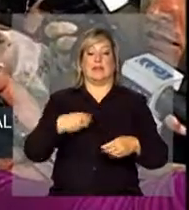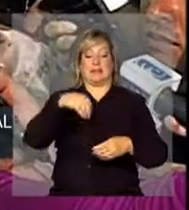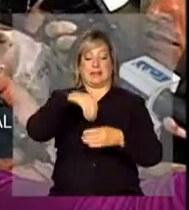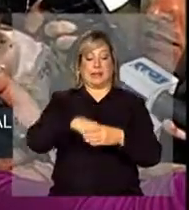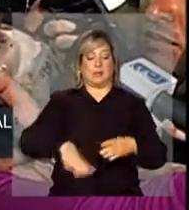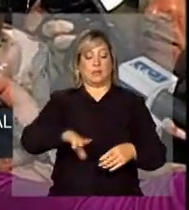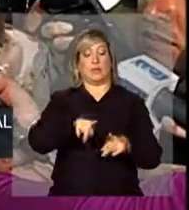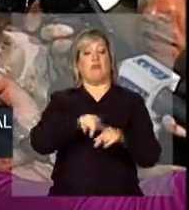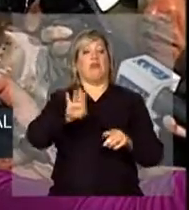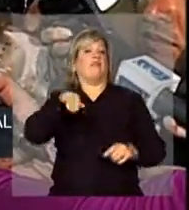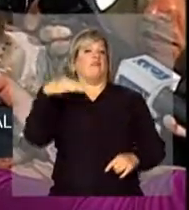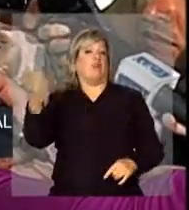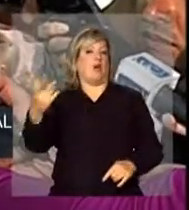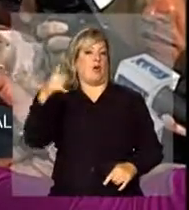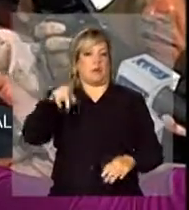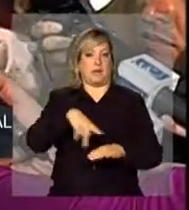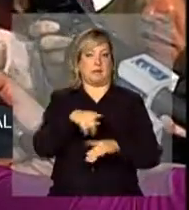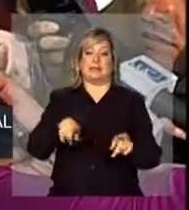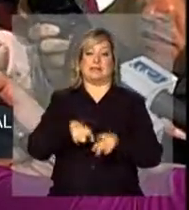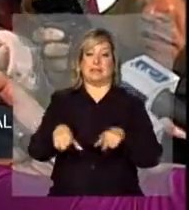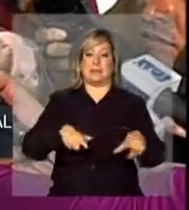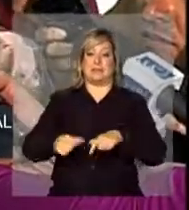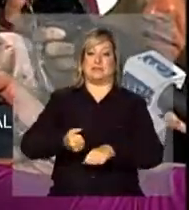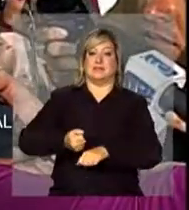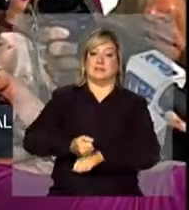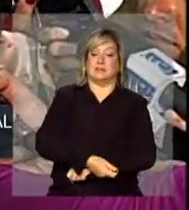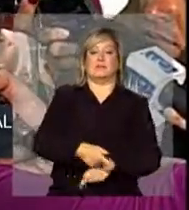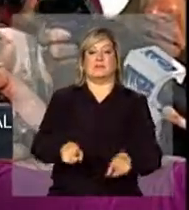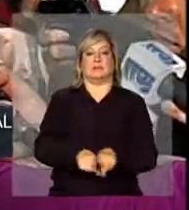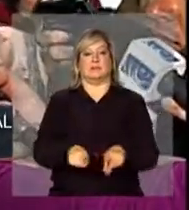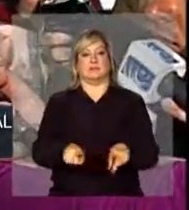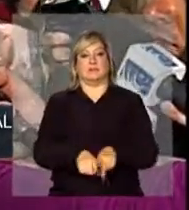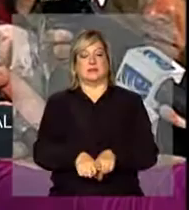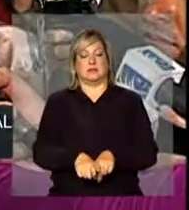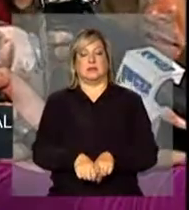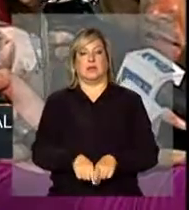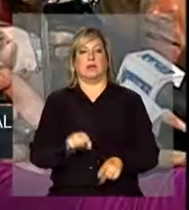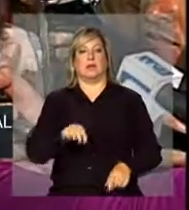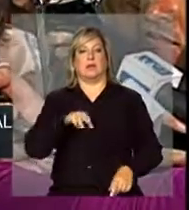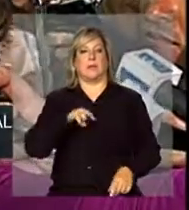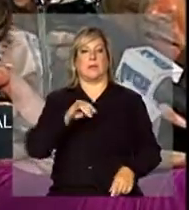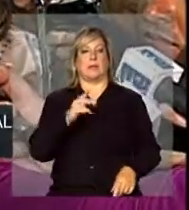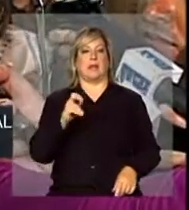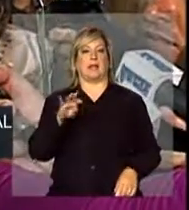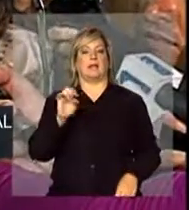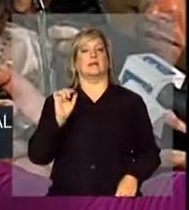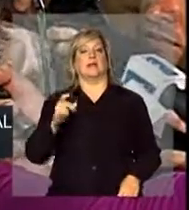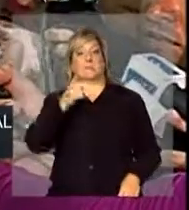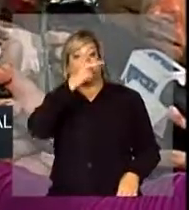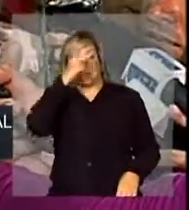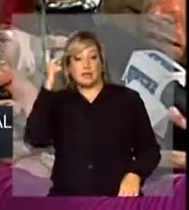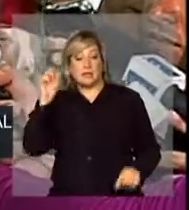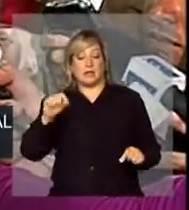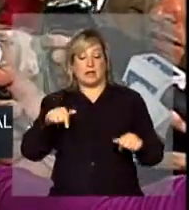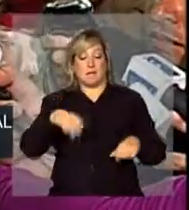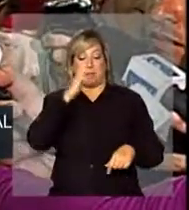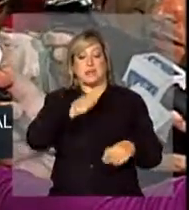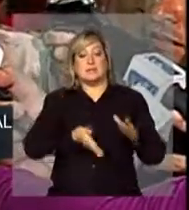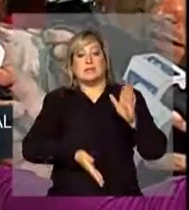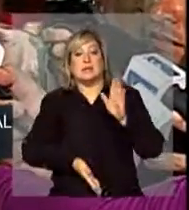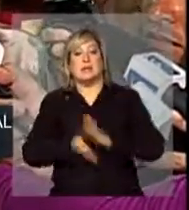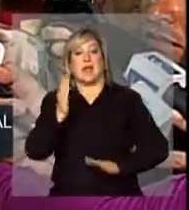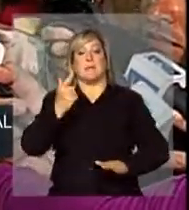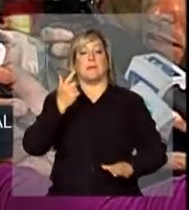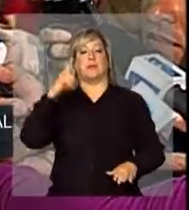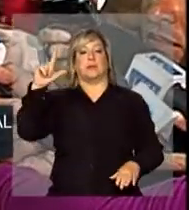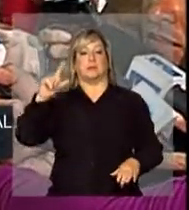território quanto fora. E o trabalho escravo, o trabalho análogo à escravidão, a questão dos migrantes, pessoas não só que saem do Brasil ou brasileiros